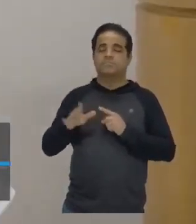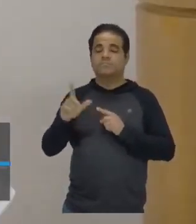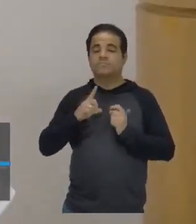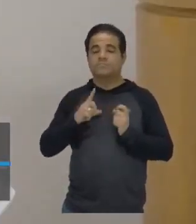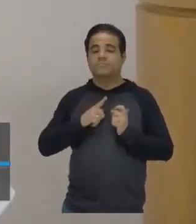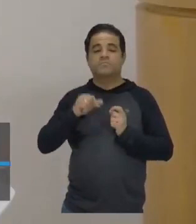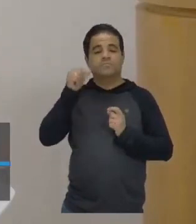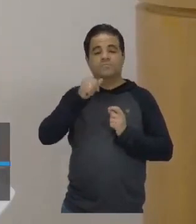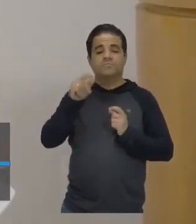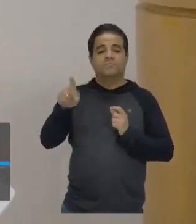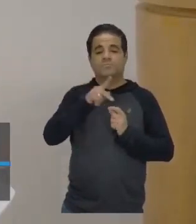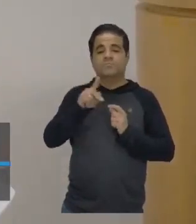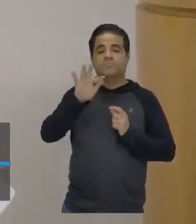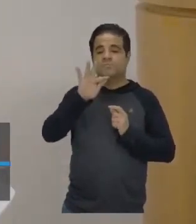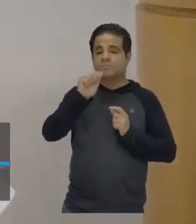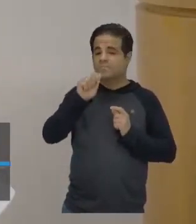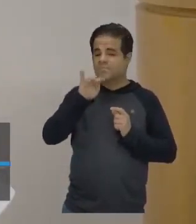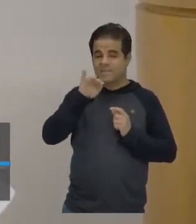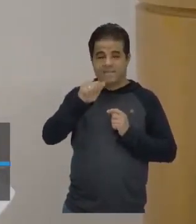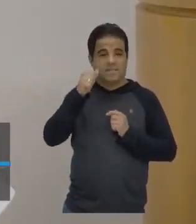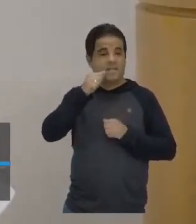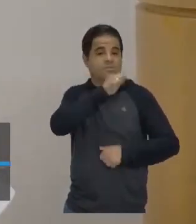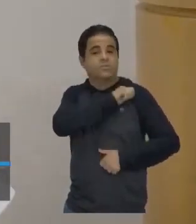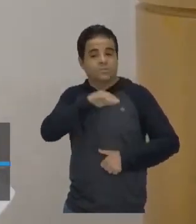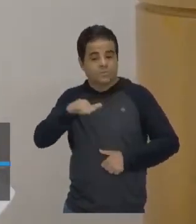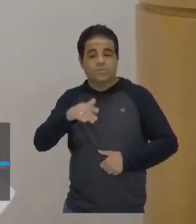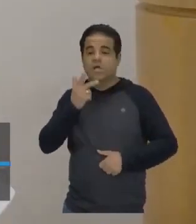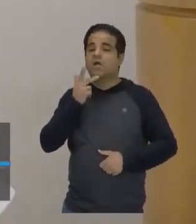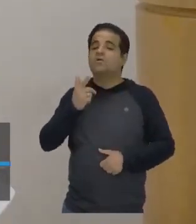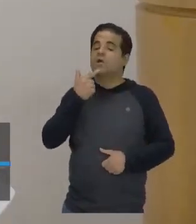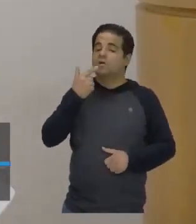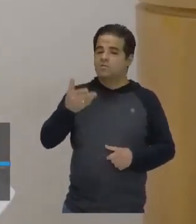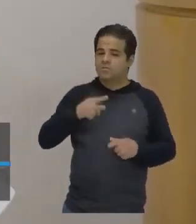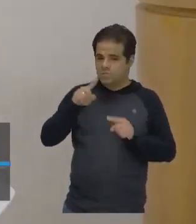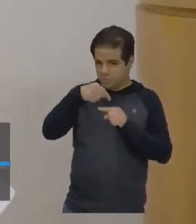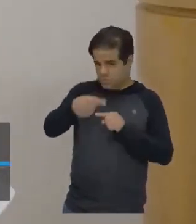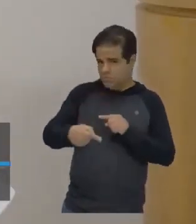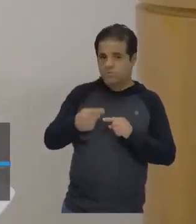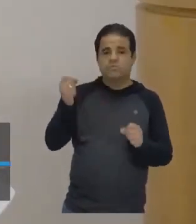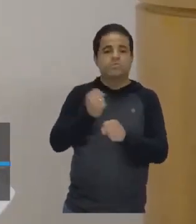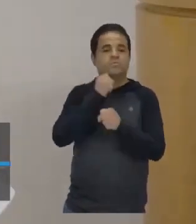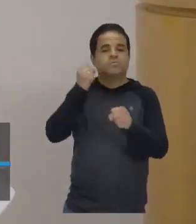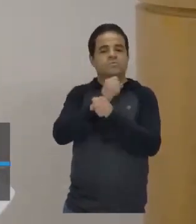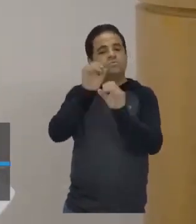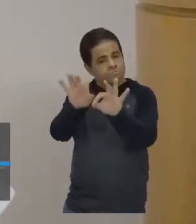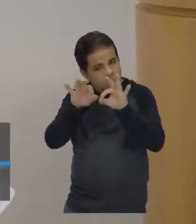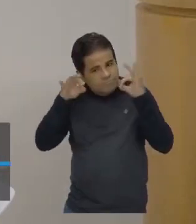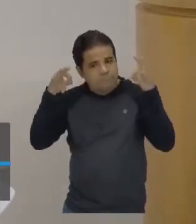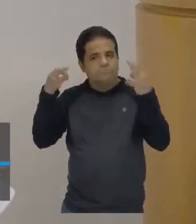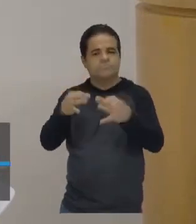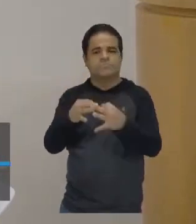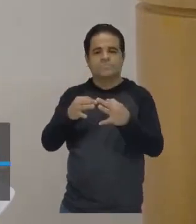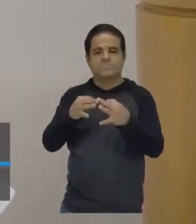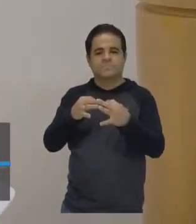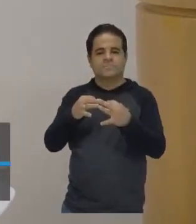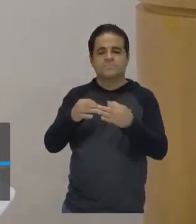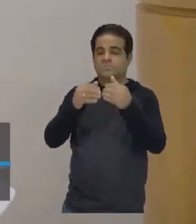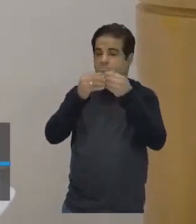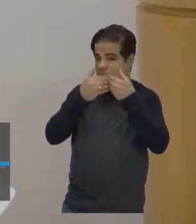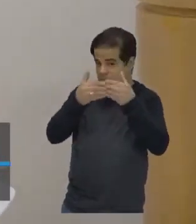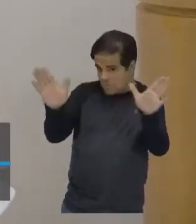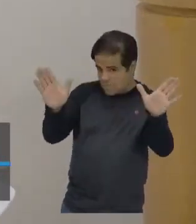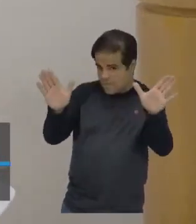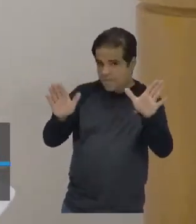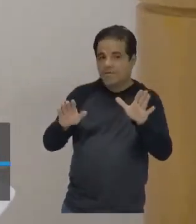Tem a Fátima, não é a aluna, porque vem direto, Fátima Regina, somente depois de construírem uma família. Vou deixar em aberto, o